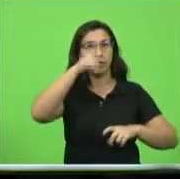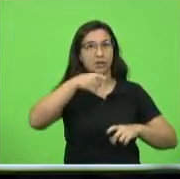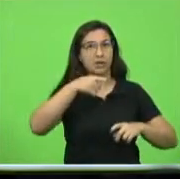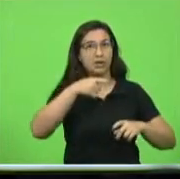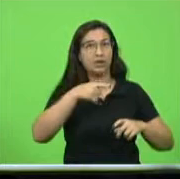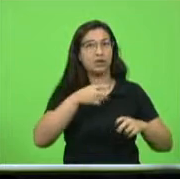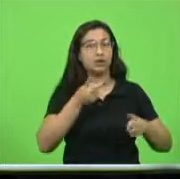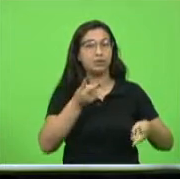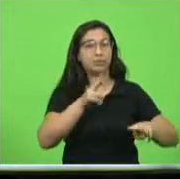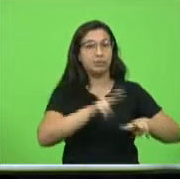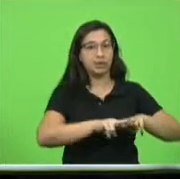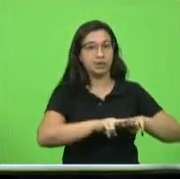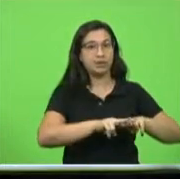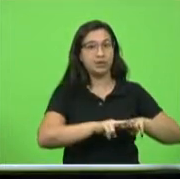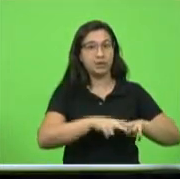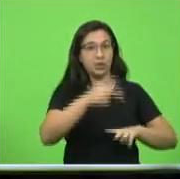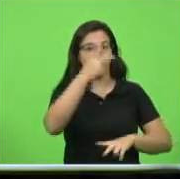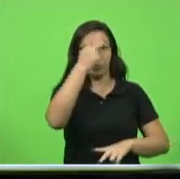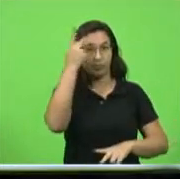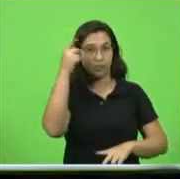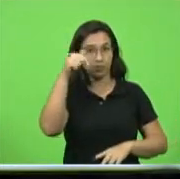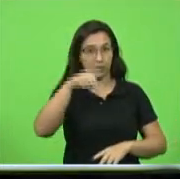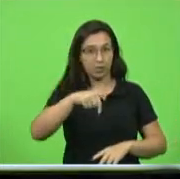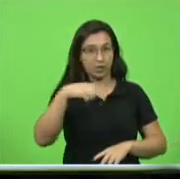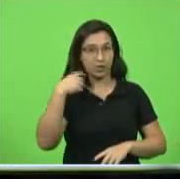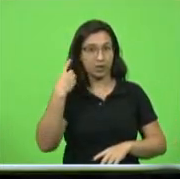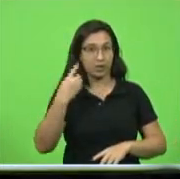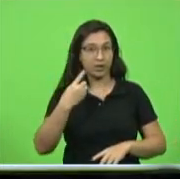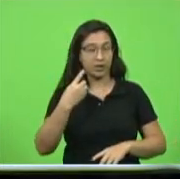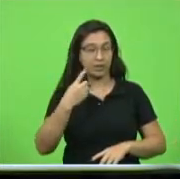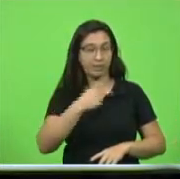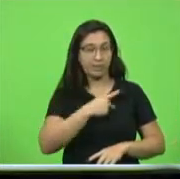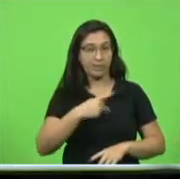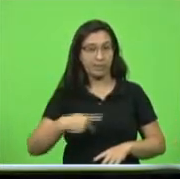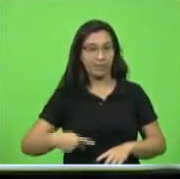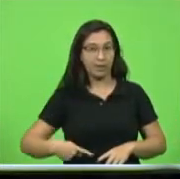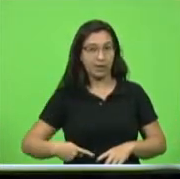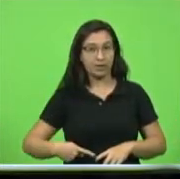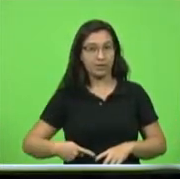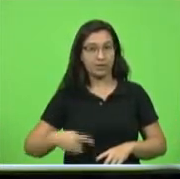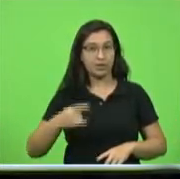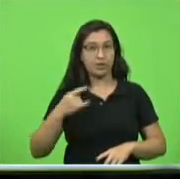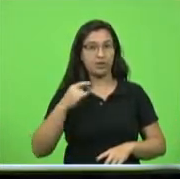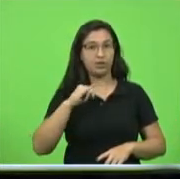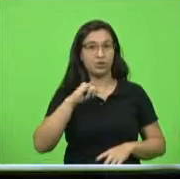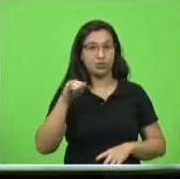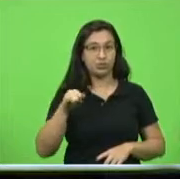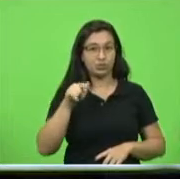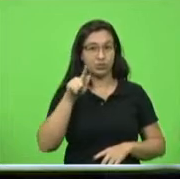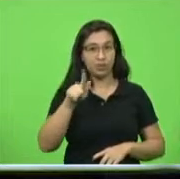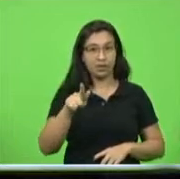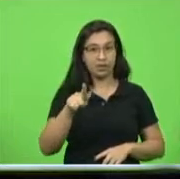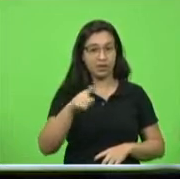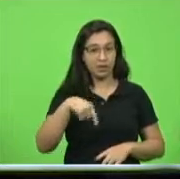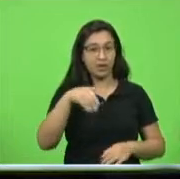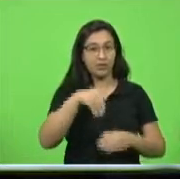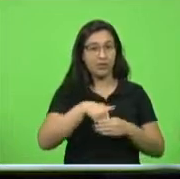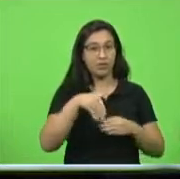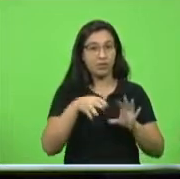um membro da nossa casa, o deputado Júlio Garcia, ex-presidente, que nós aqui votamos pela soltura dele, porque